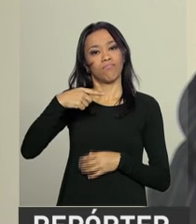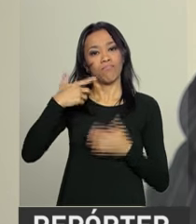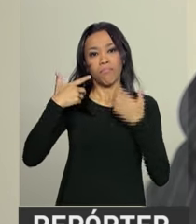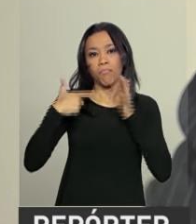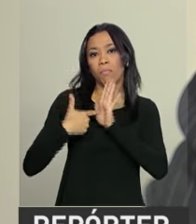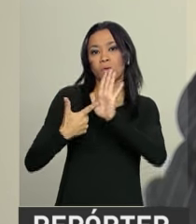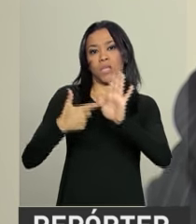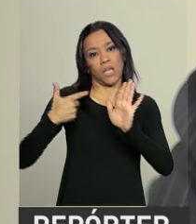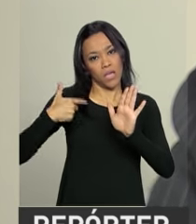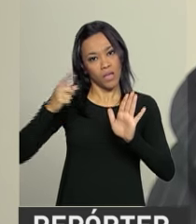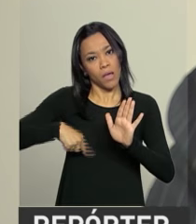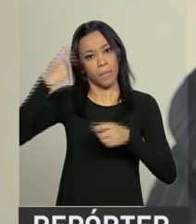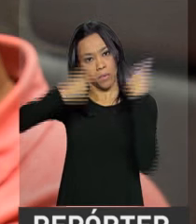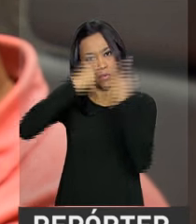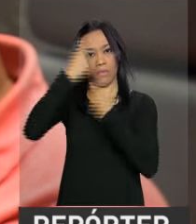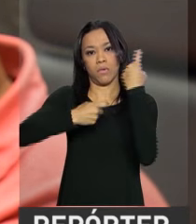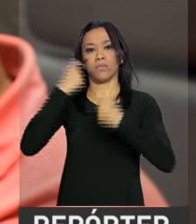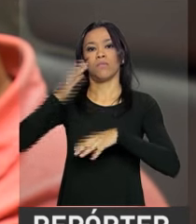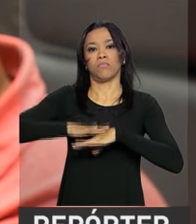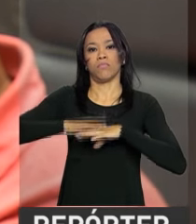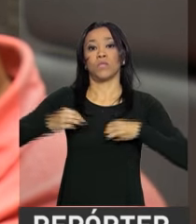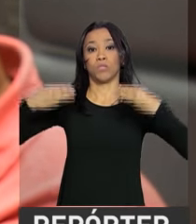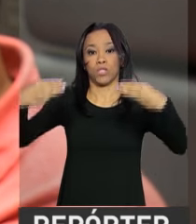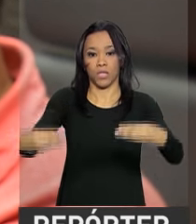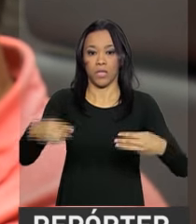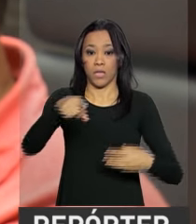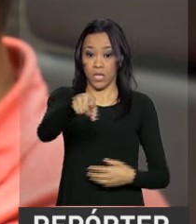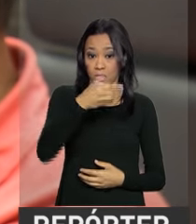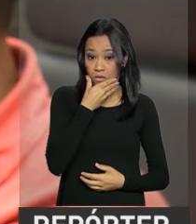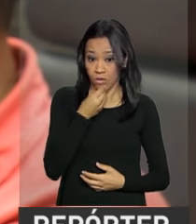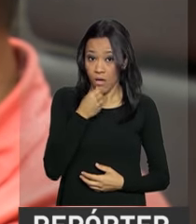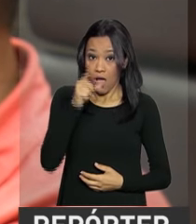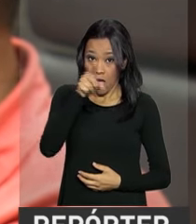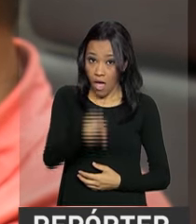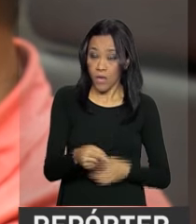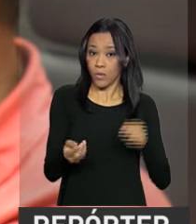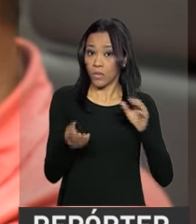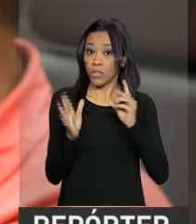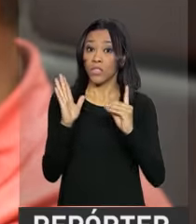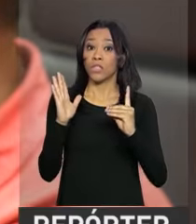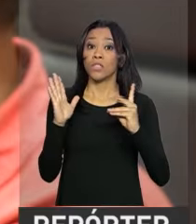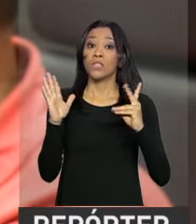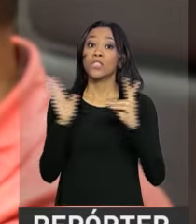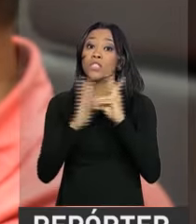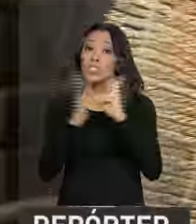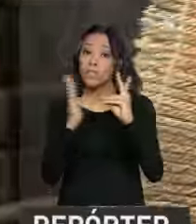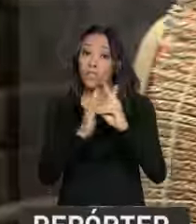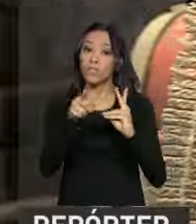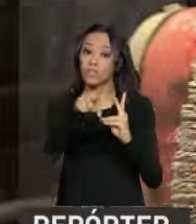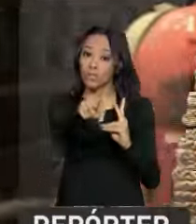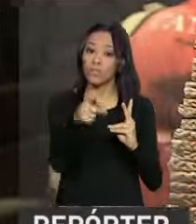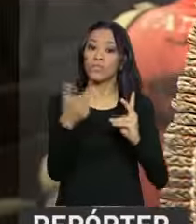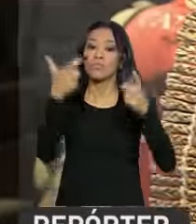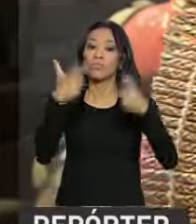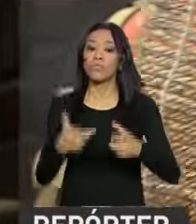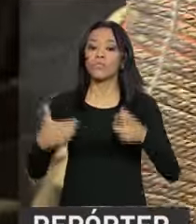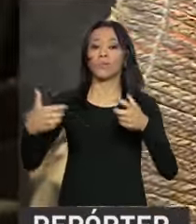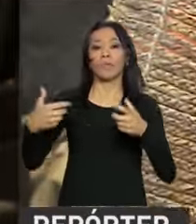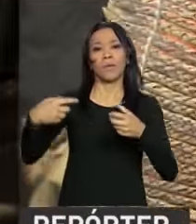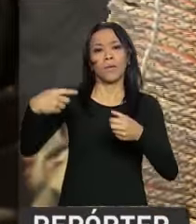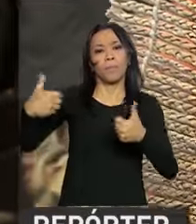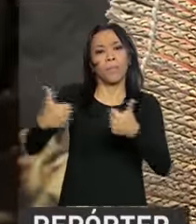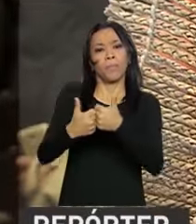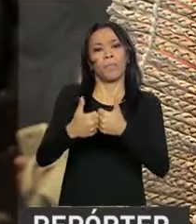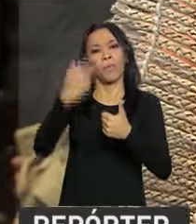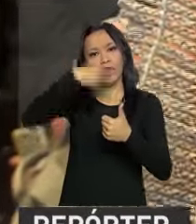absoluta do ministério Fabiano é o cacique da Aldeia Caieiras velhas da etnia Tupiniquim no município de Aracruz no